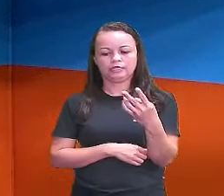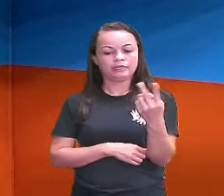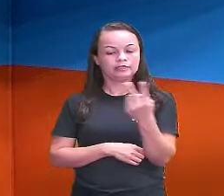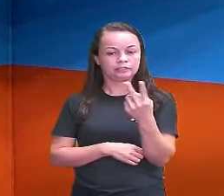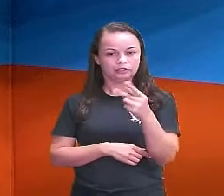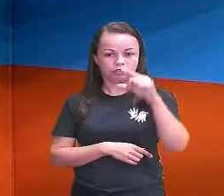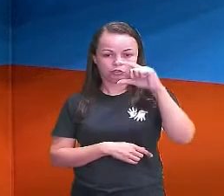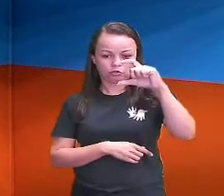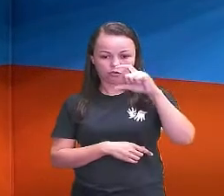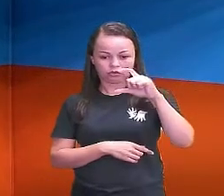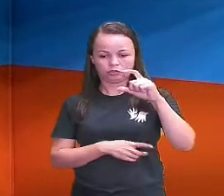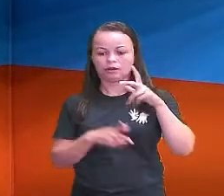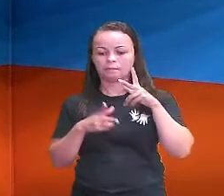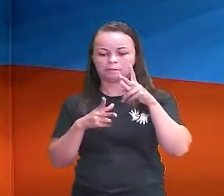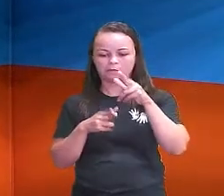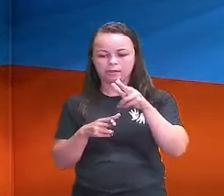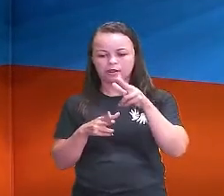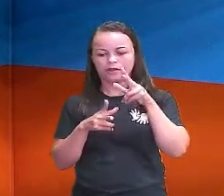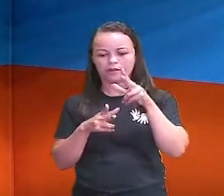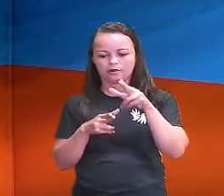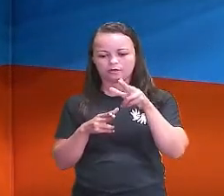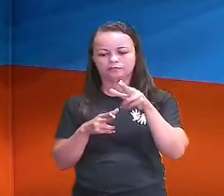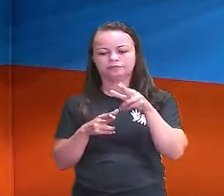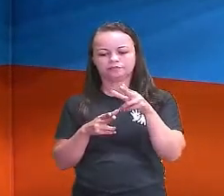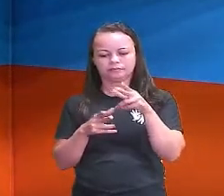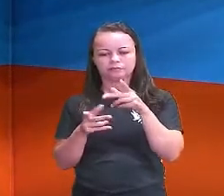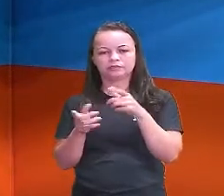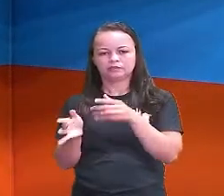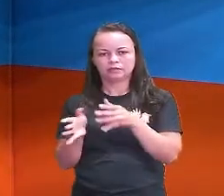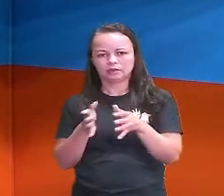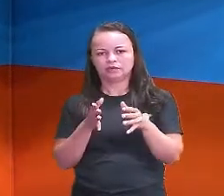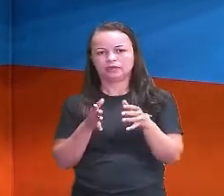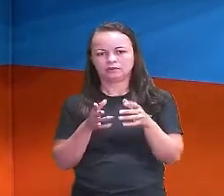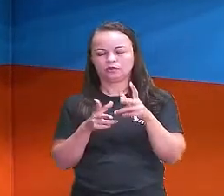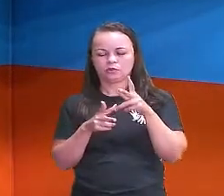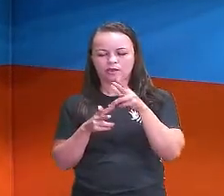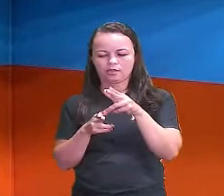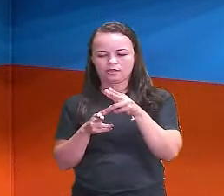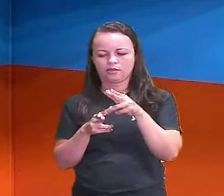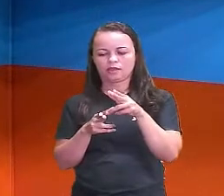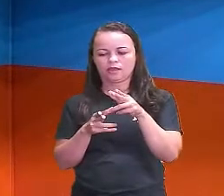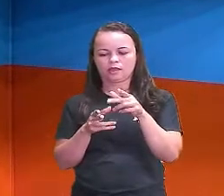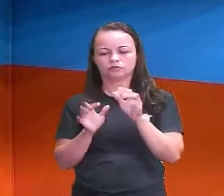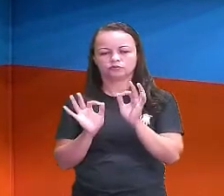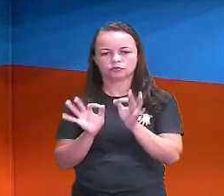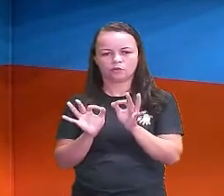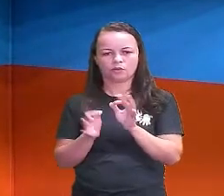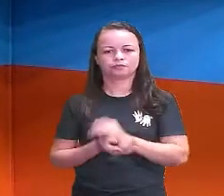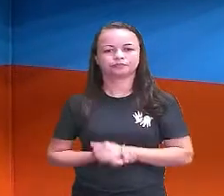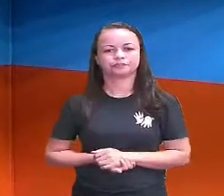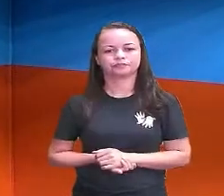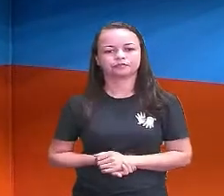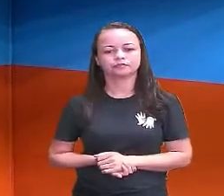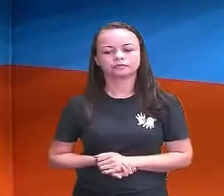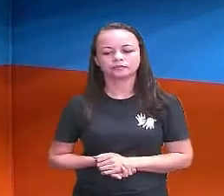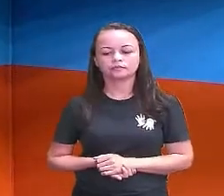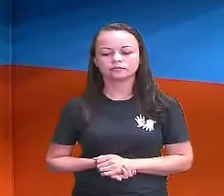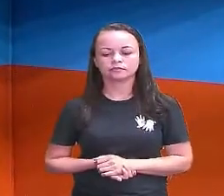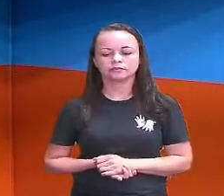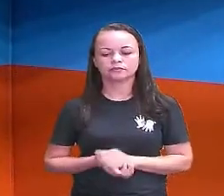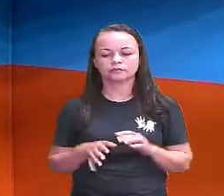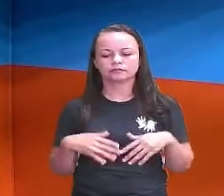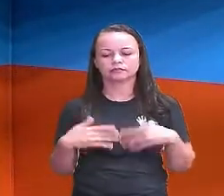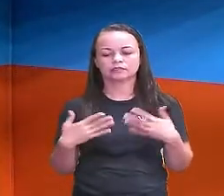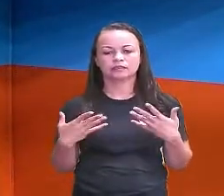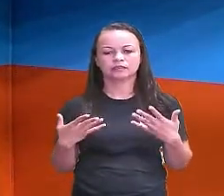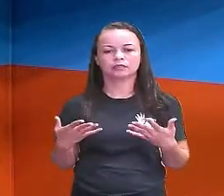2 lados, eles são paralelos, ó, eles estão alinhadinhos, tá certo? E aí,